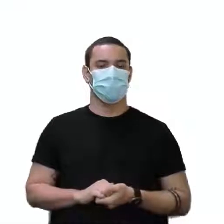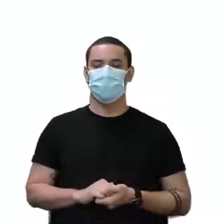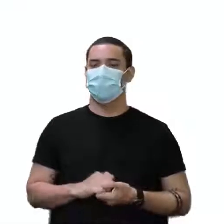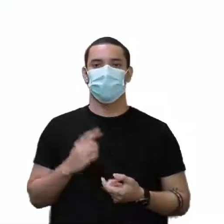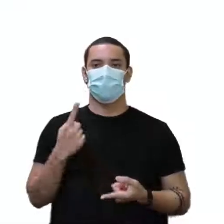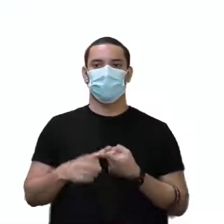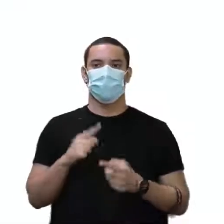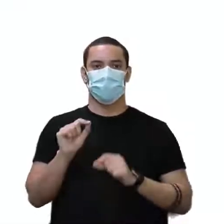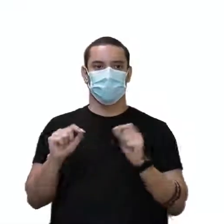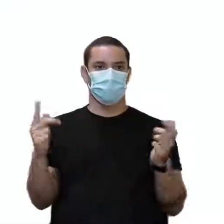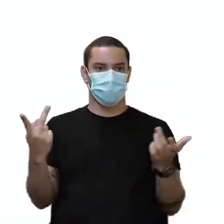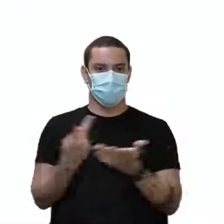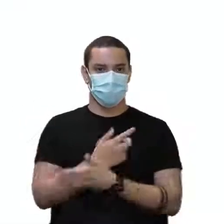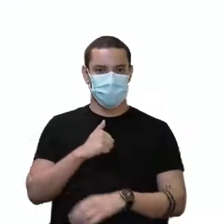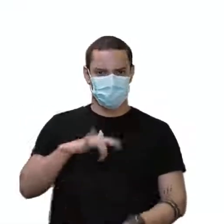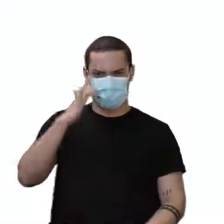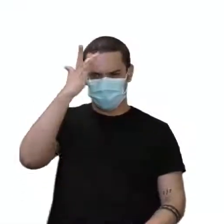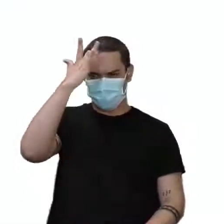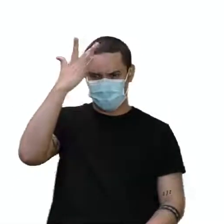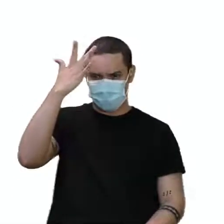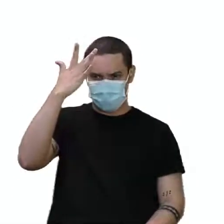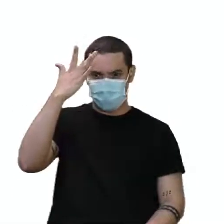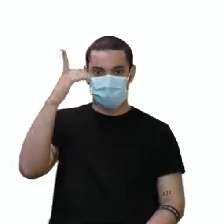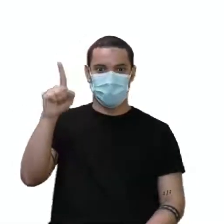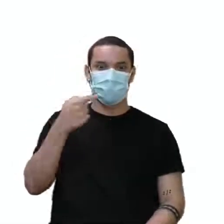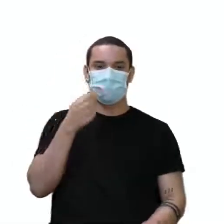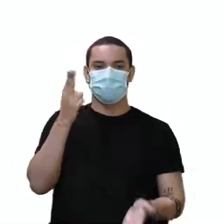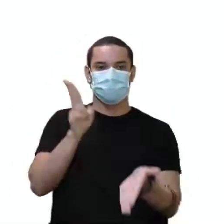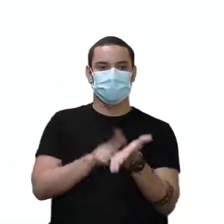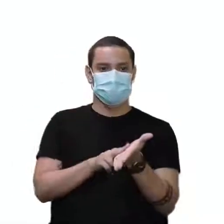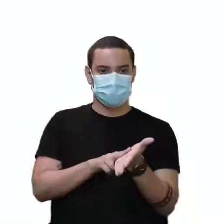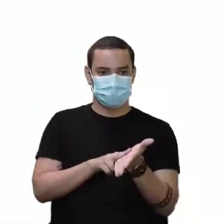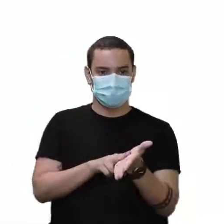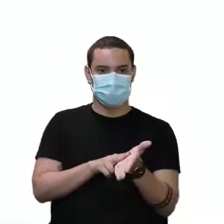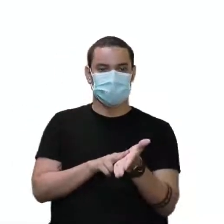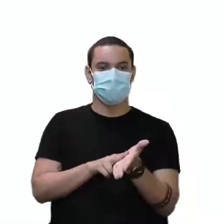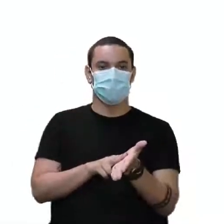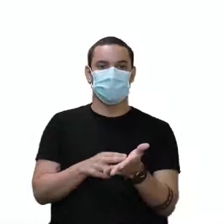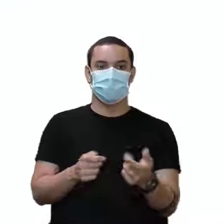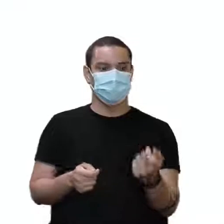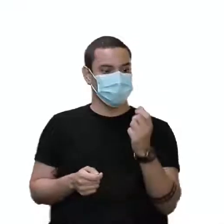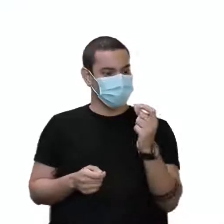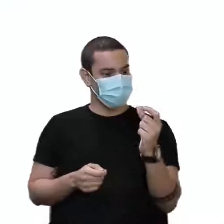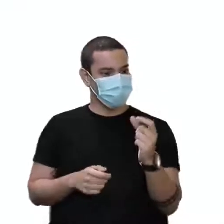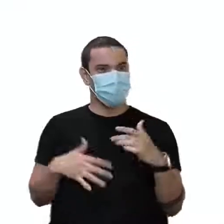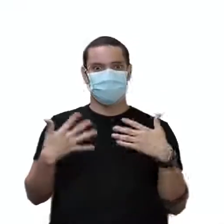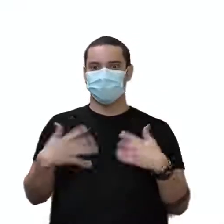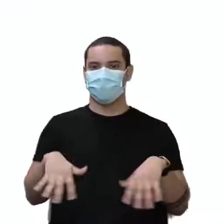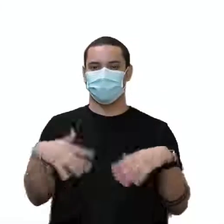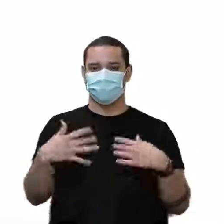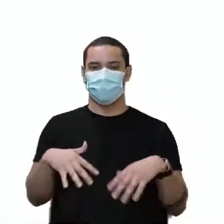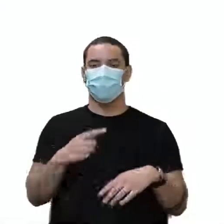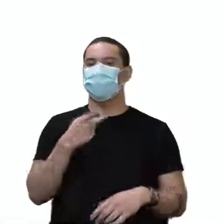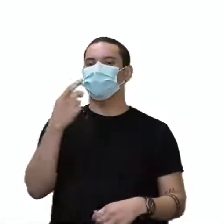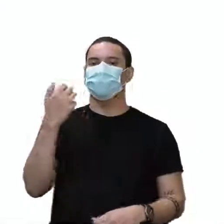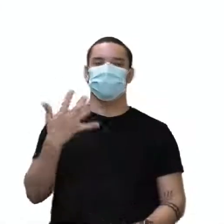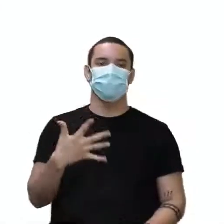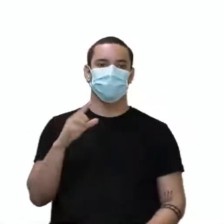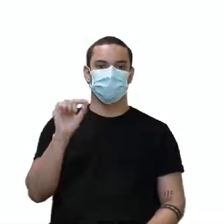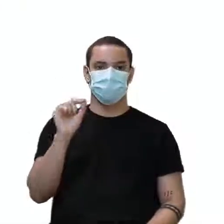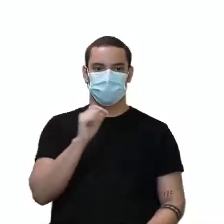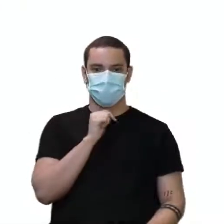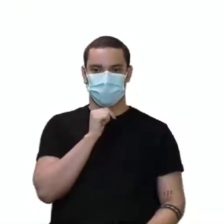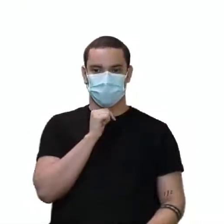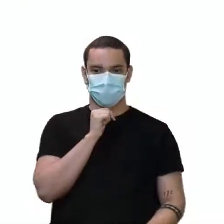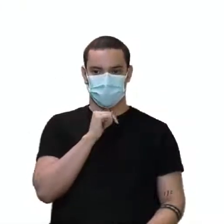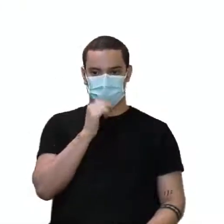será? Porque passado simples é mais fácil, né? Aí ele tá com a cartinha letter bem aqui, segurando. Ele fala o seguinte, aliás, agora vamos ver